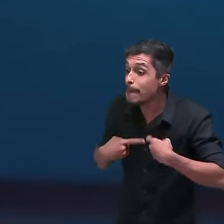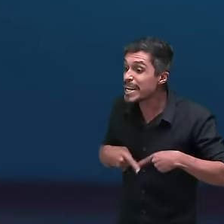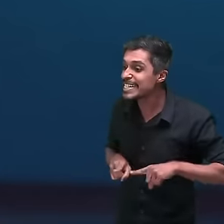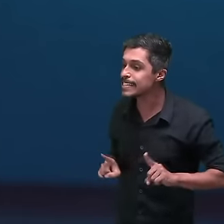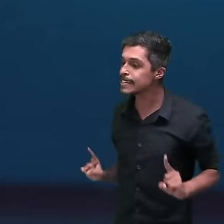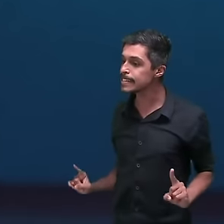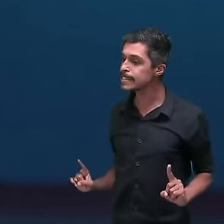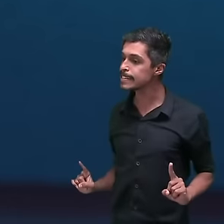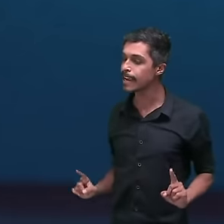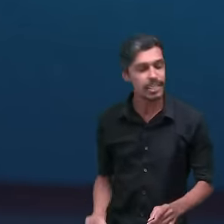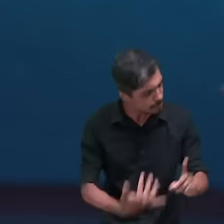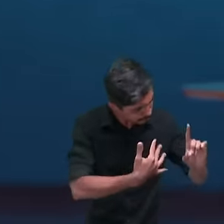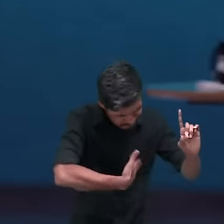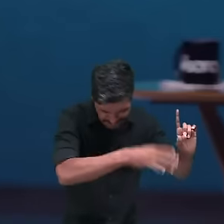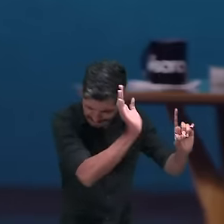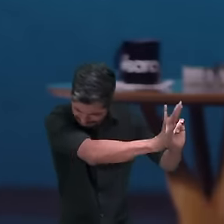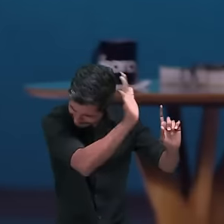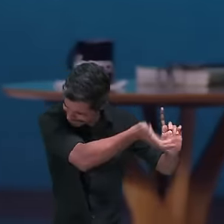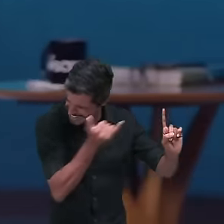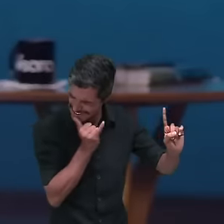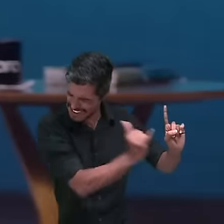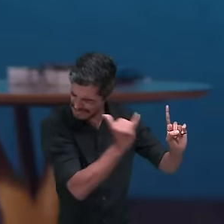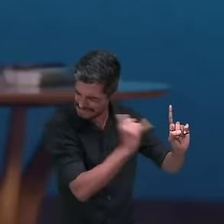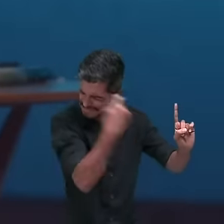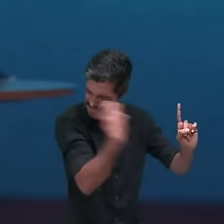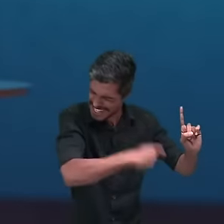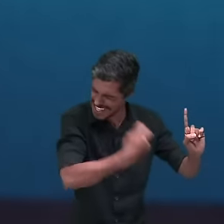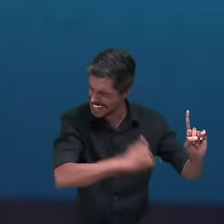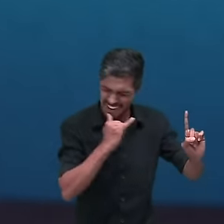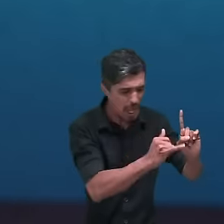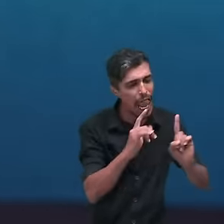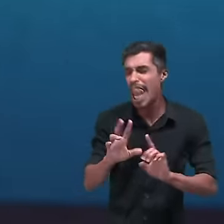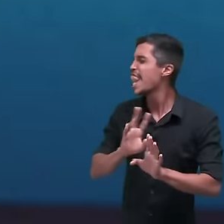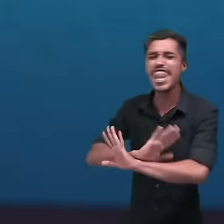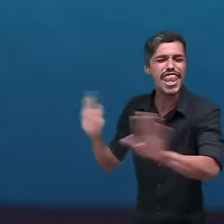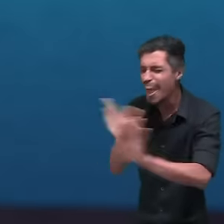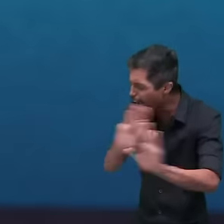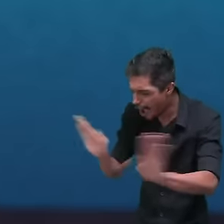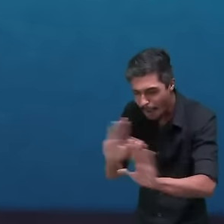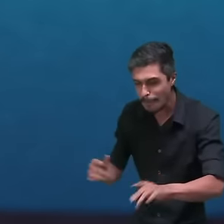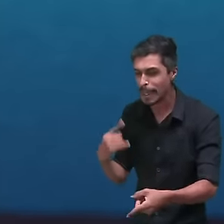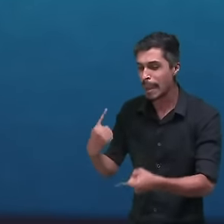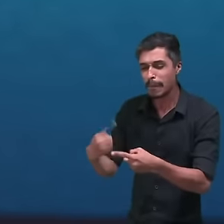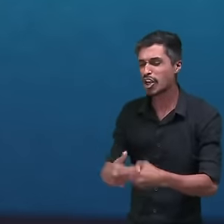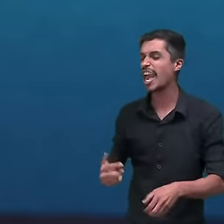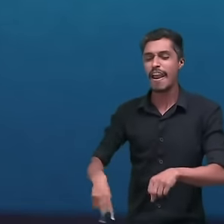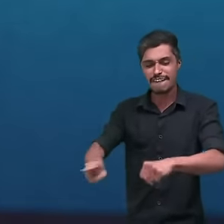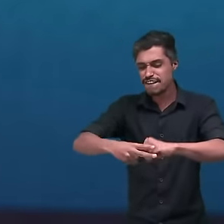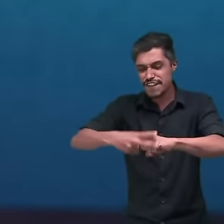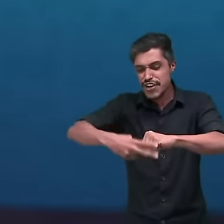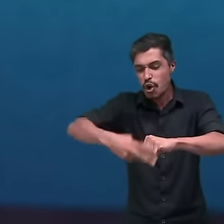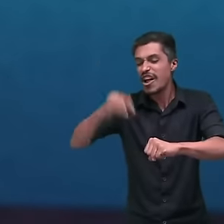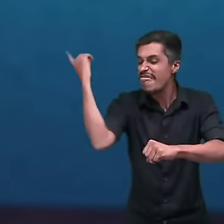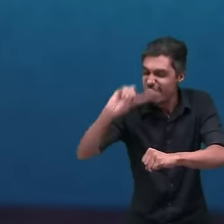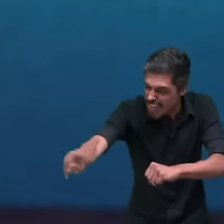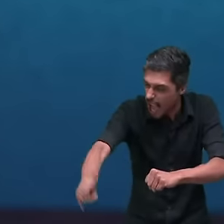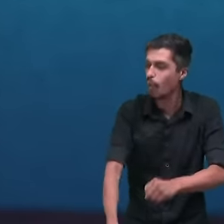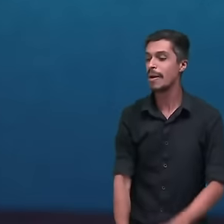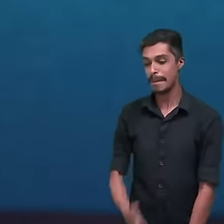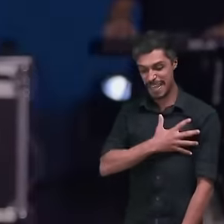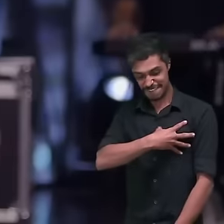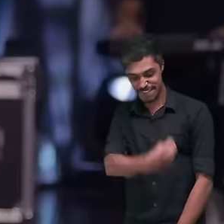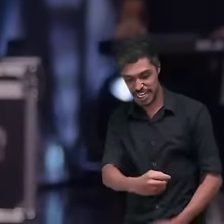Você precisa ouvir o que tenho que falar. Me falou: não, porque eu não vou ficar viúva e minha filha não vai ficar órfã.